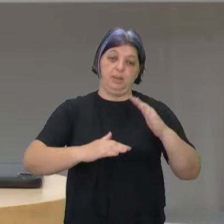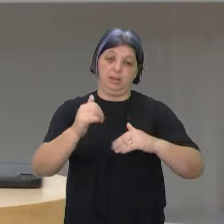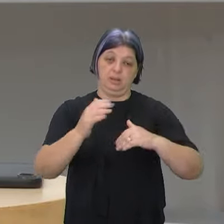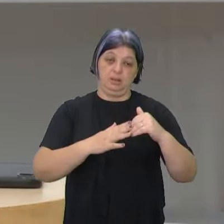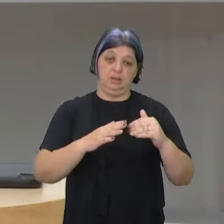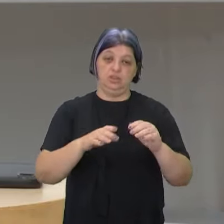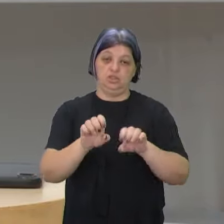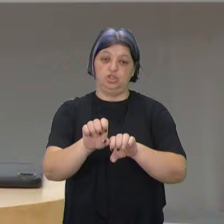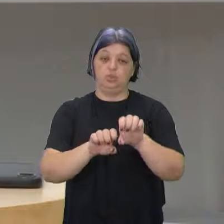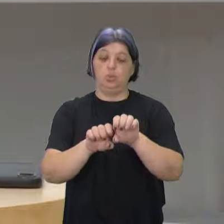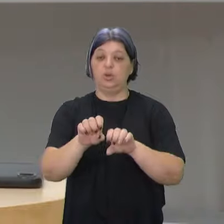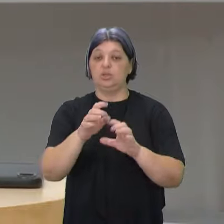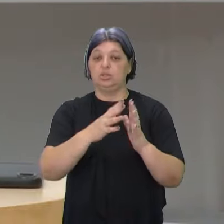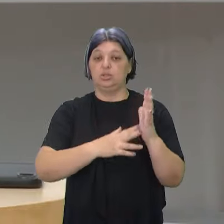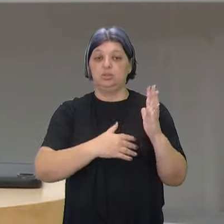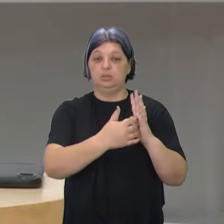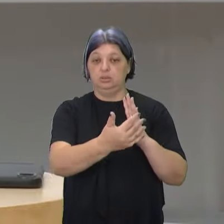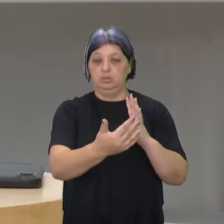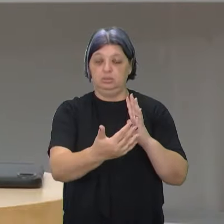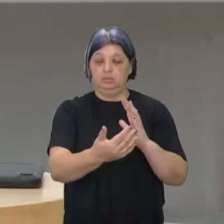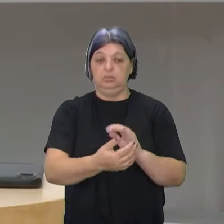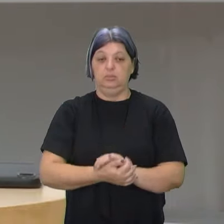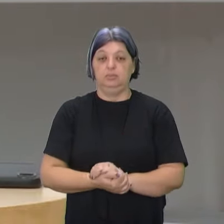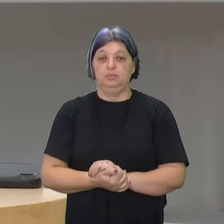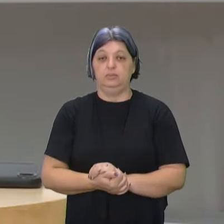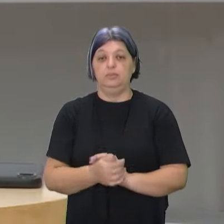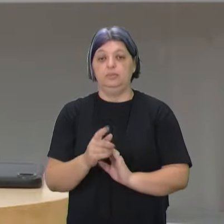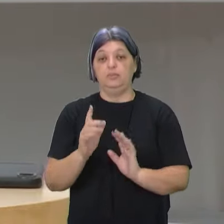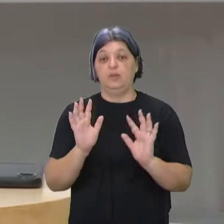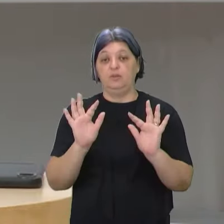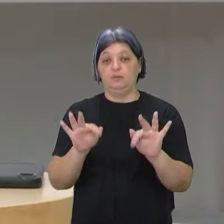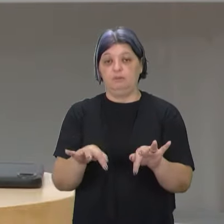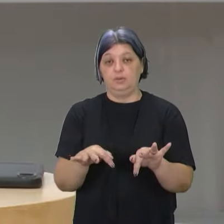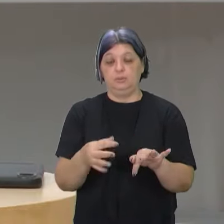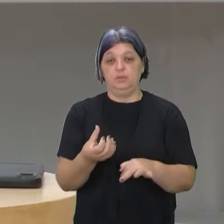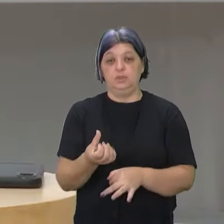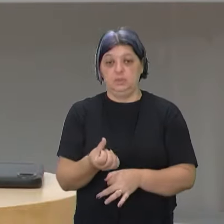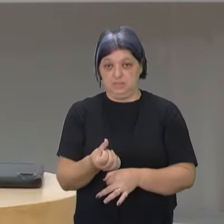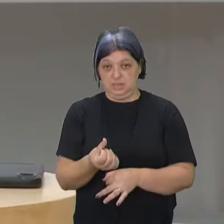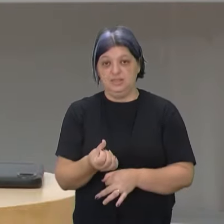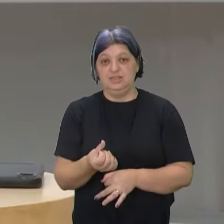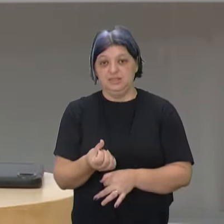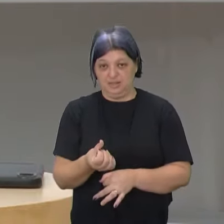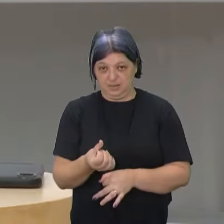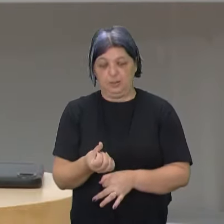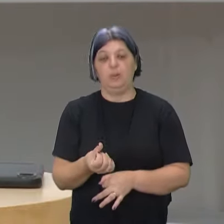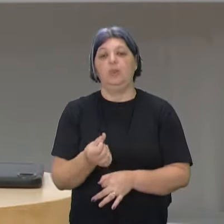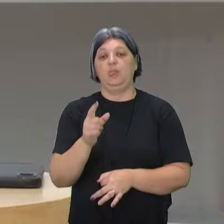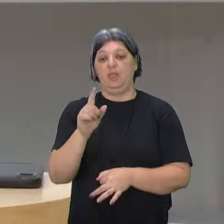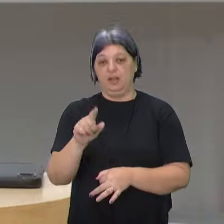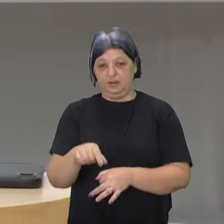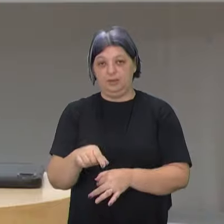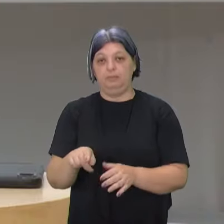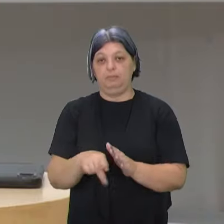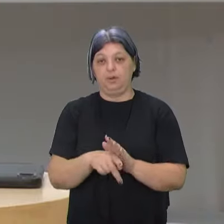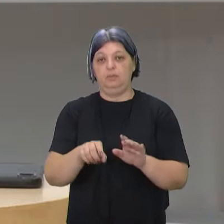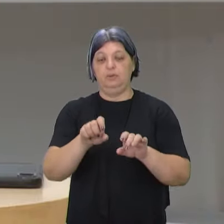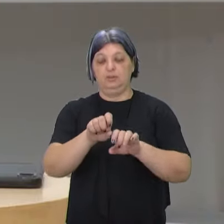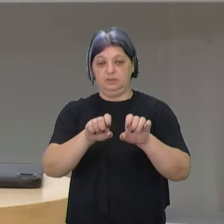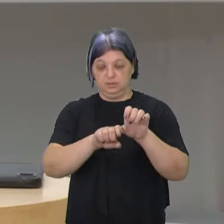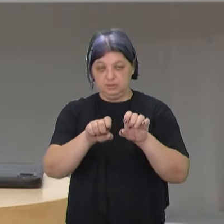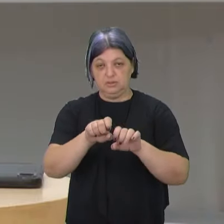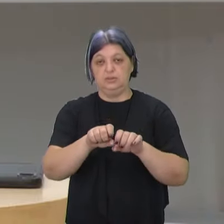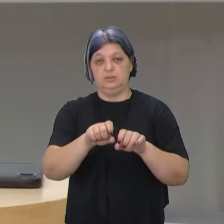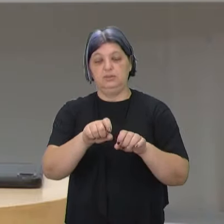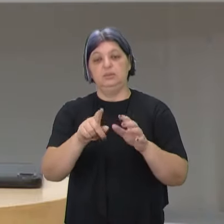eixos estruturantes. E por fim, o box 6, ele são exatamente aí os eixos estruturantes que a